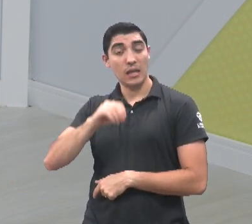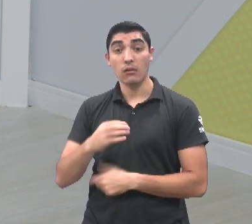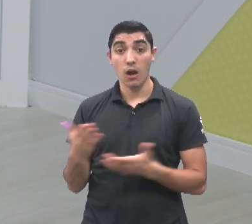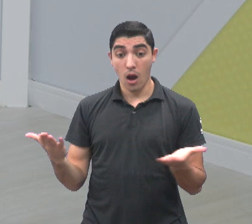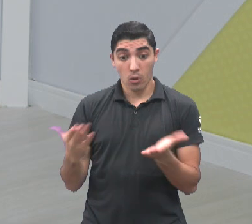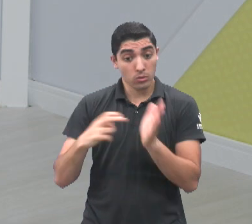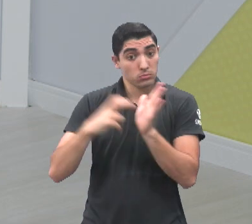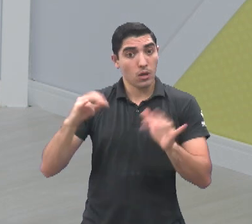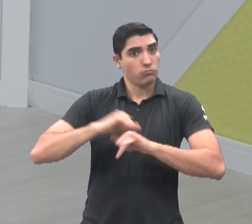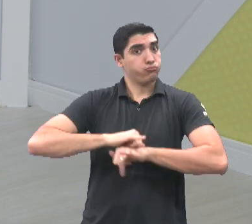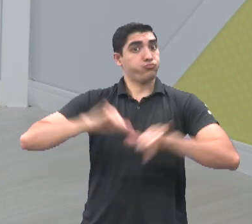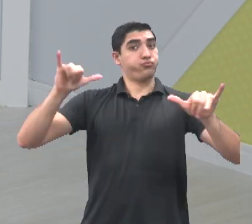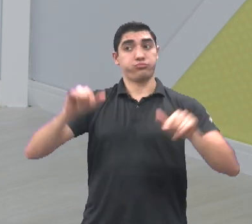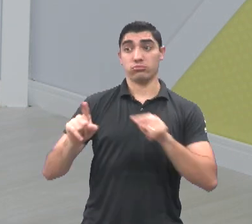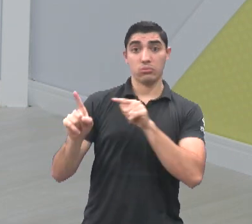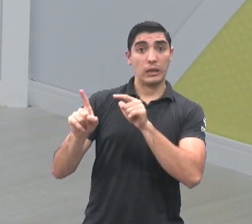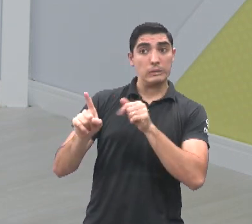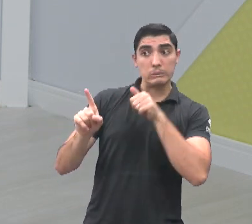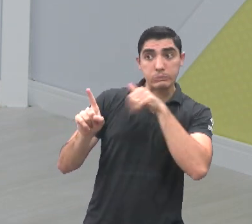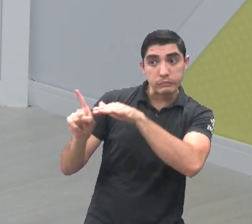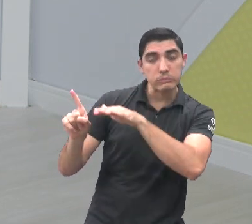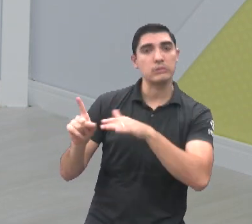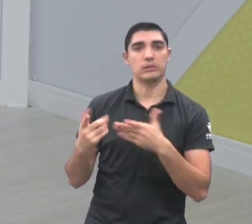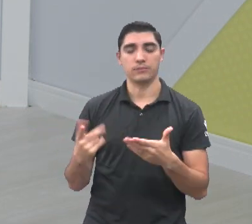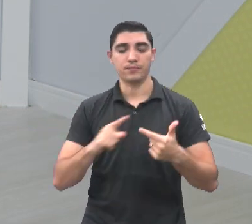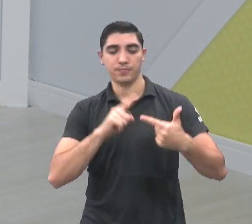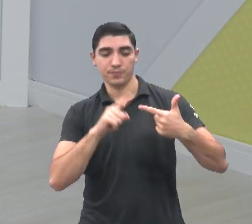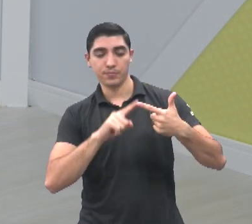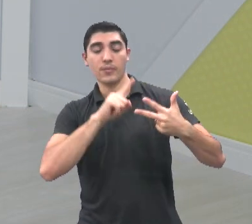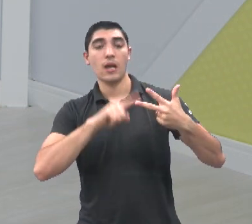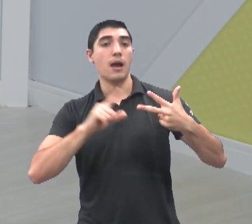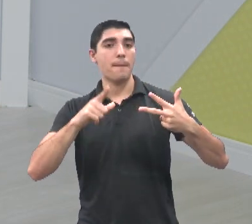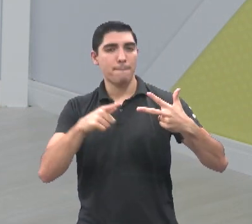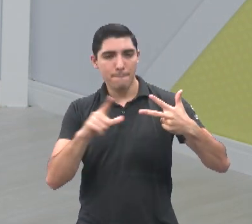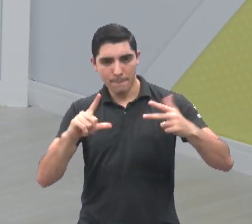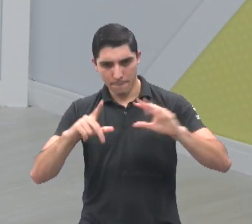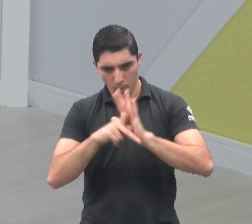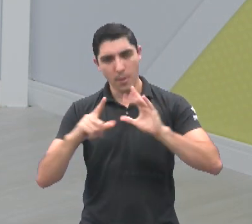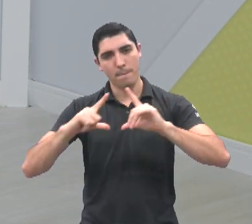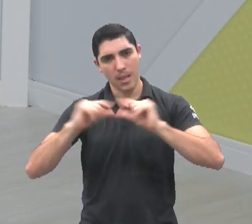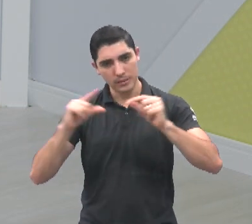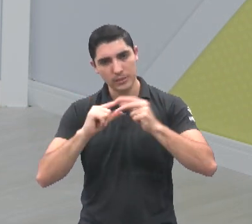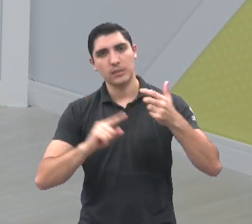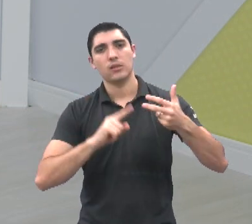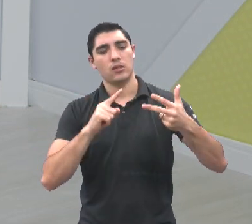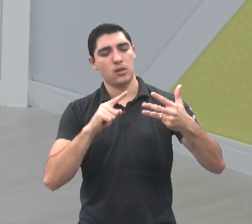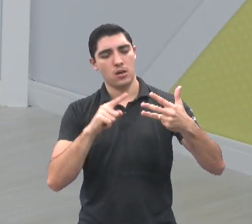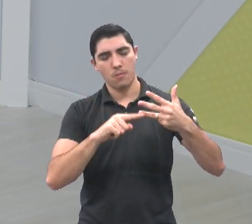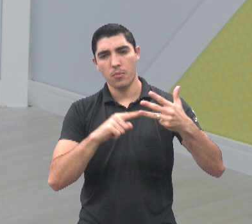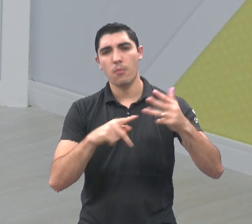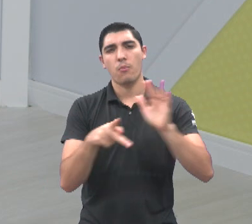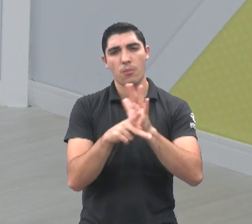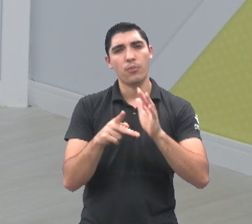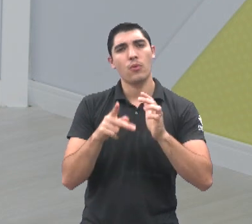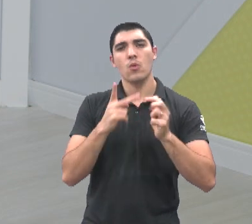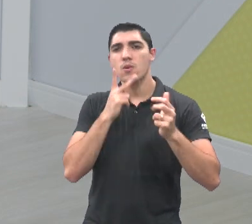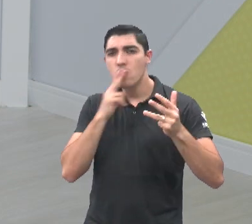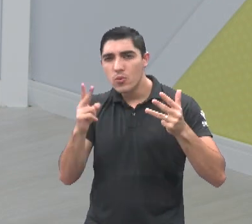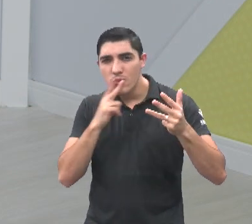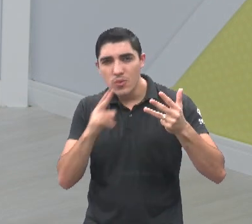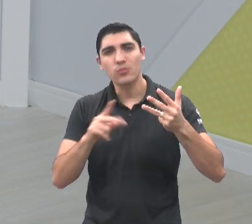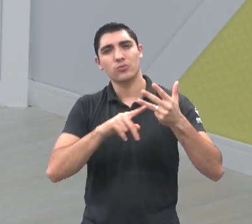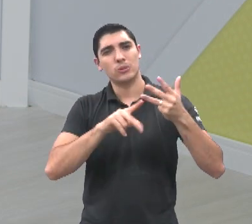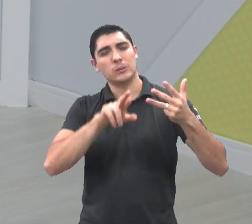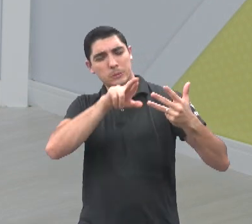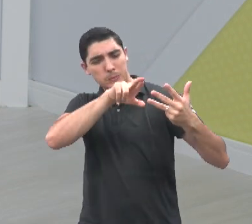manhã, Gustavinho não é mais técnico do Flamengo. Aí vem o Brasília, União Corinthians, Franca, Bauru, Pinheiros, olha só, Paulistano, tem o mesmo